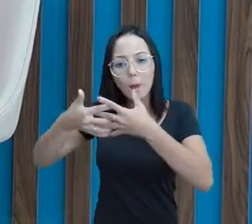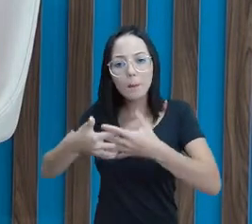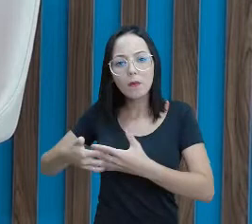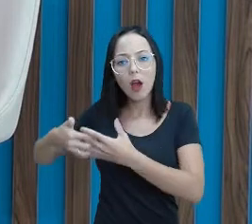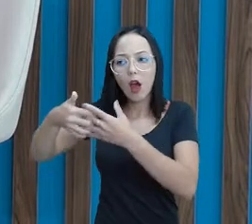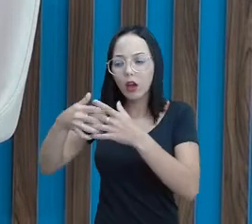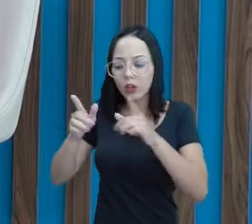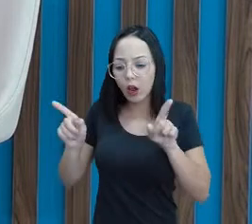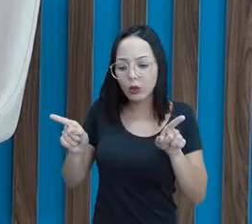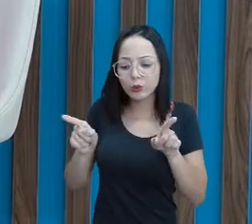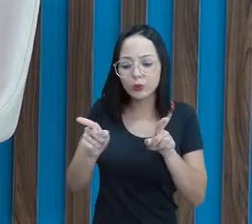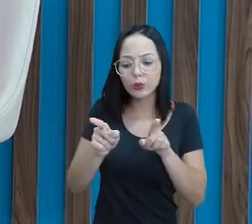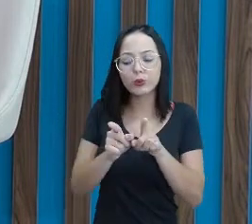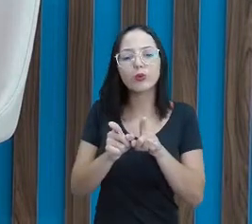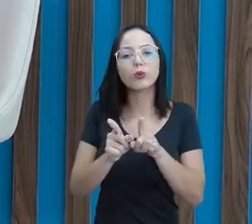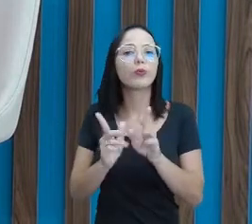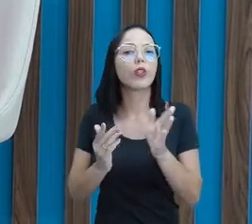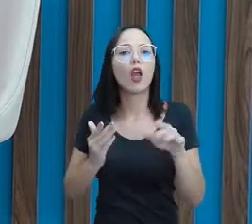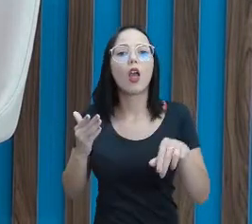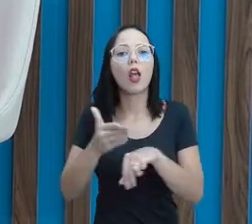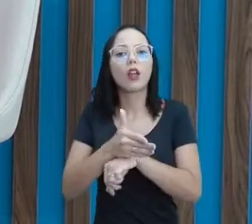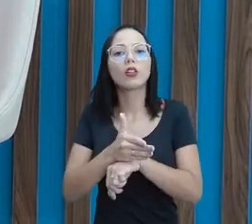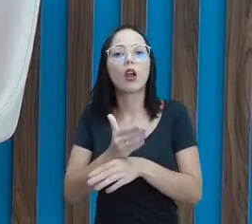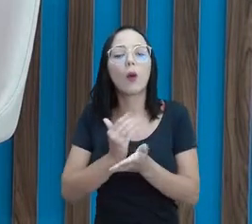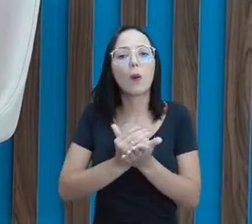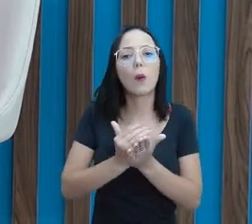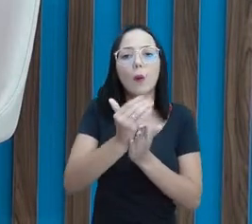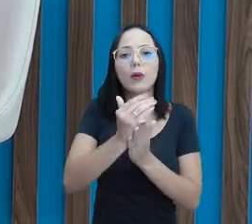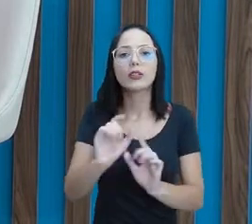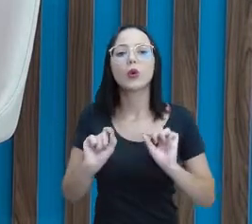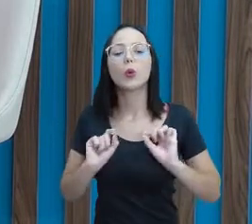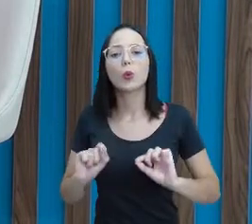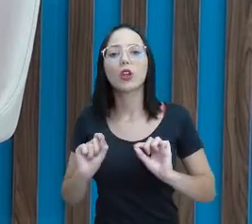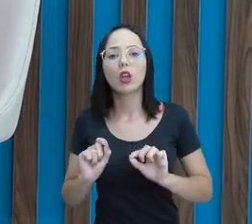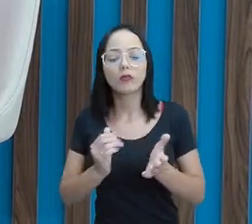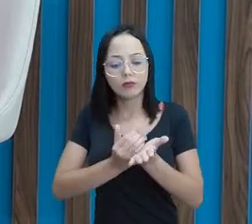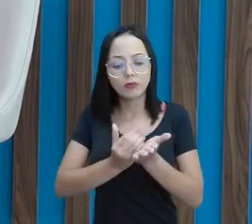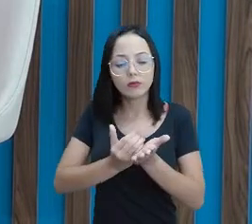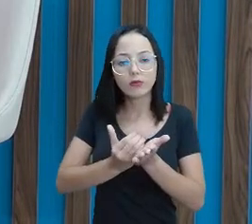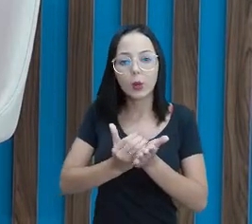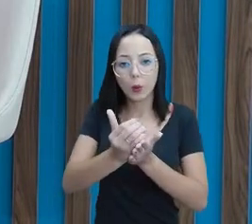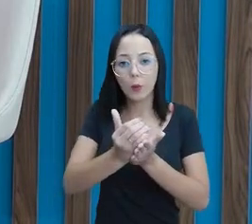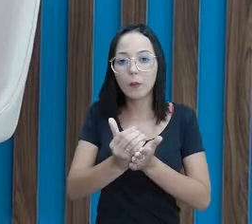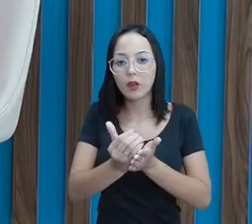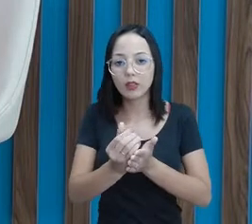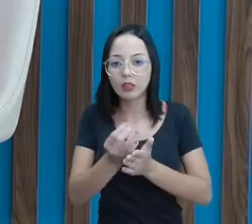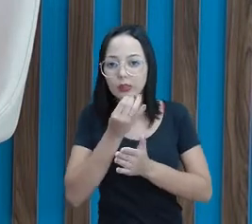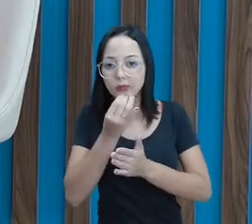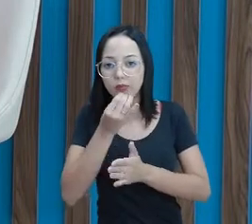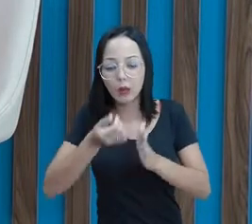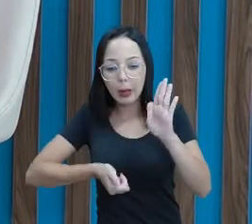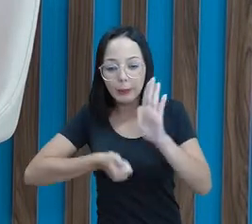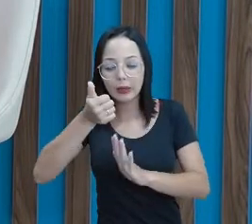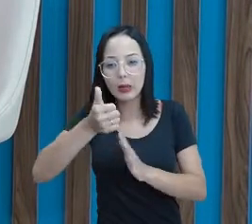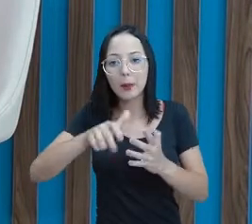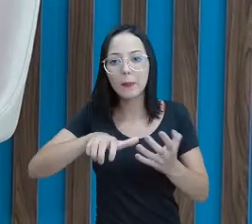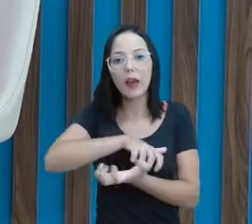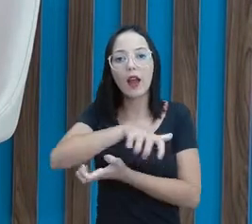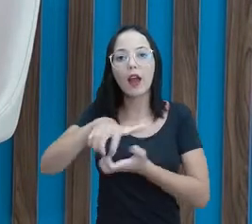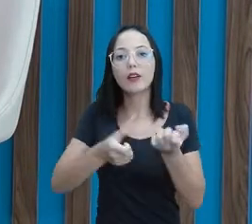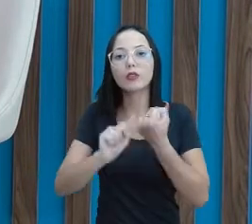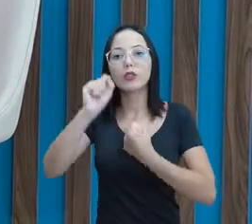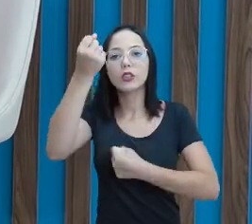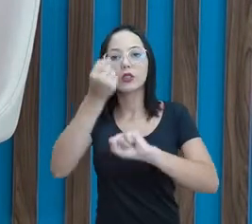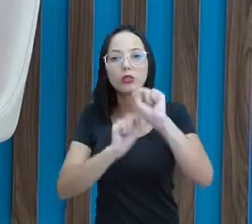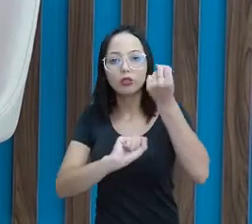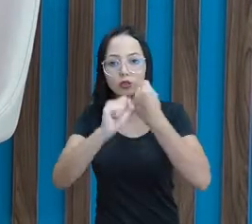pequeno porte. Aí é quando entra, pequeno porte, quase que não sai. Aí é quando entra a questão da primeira revolução industrial com